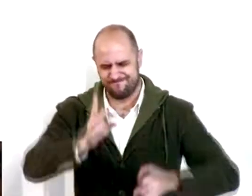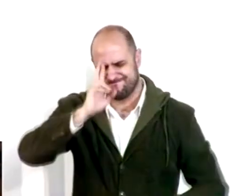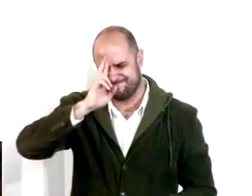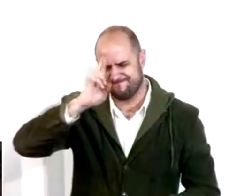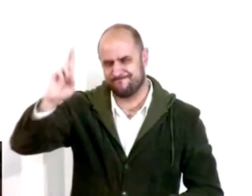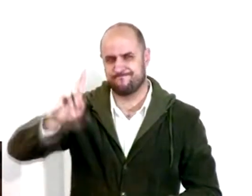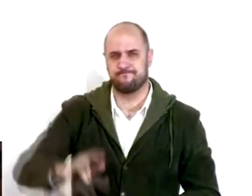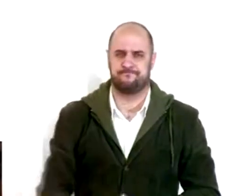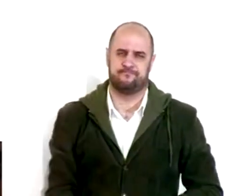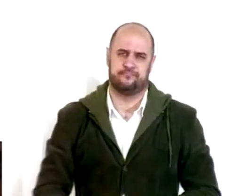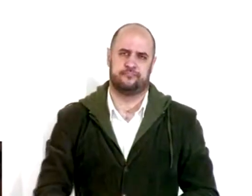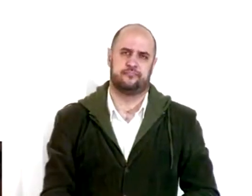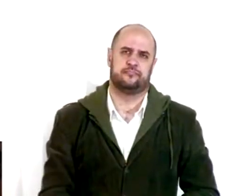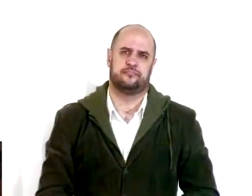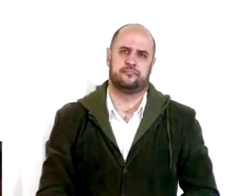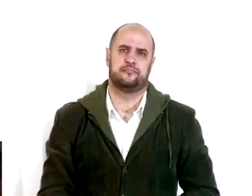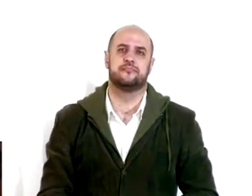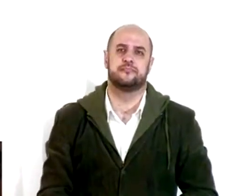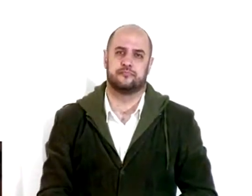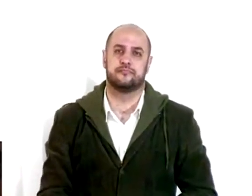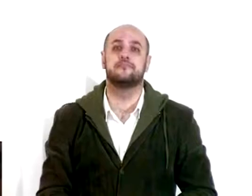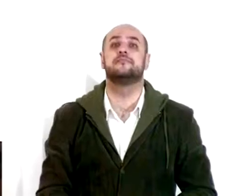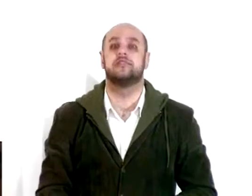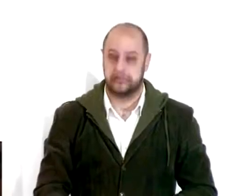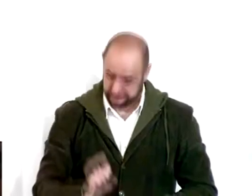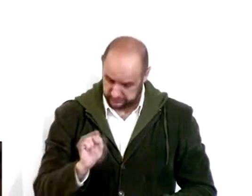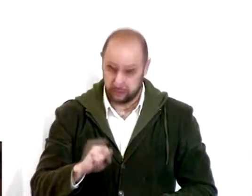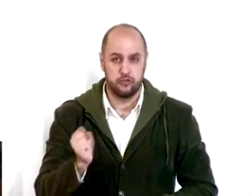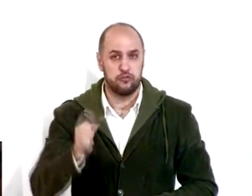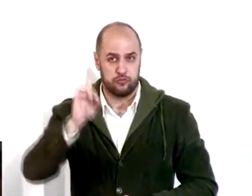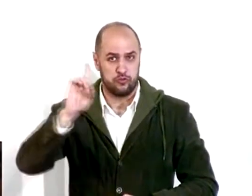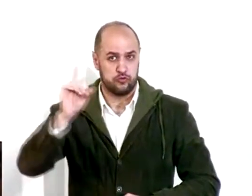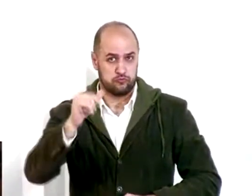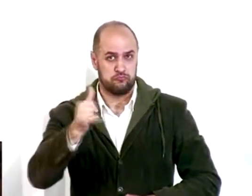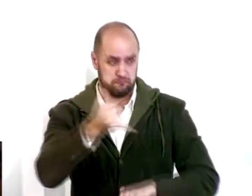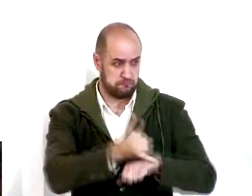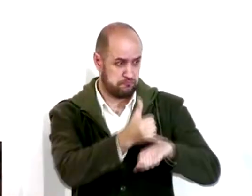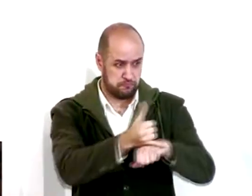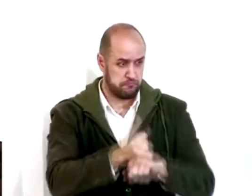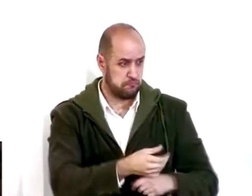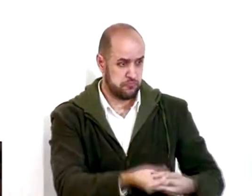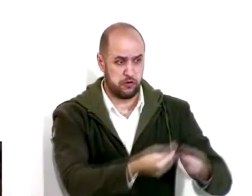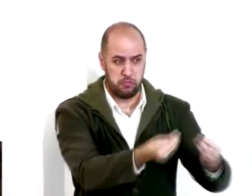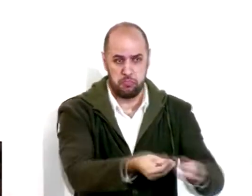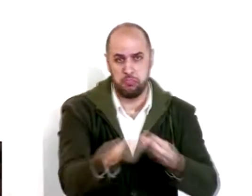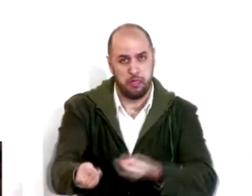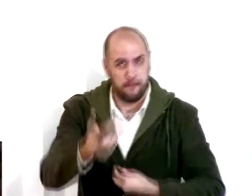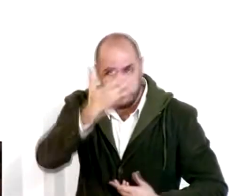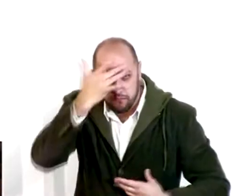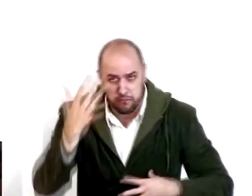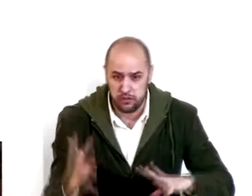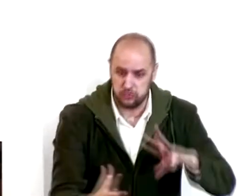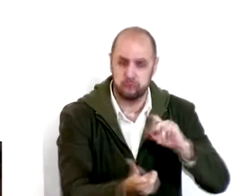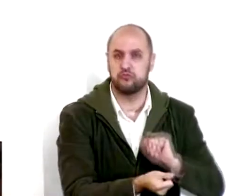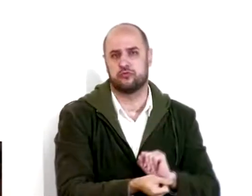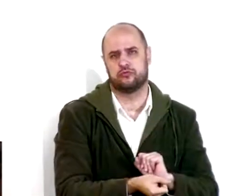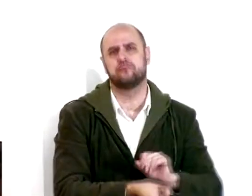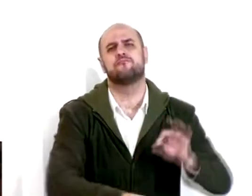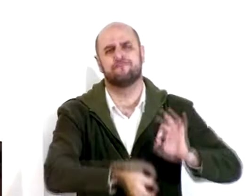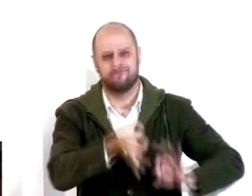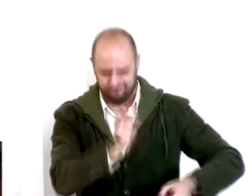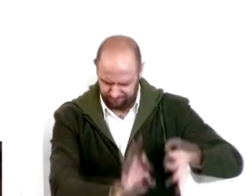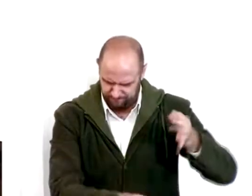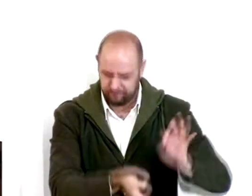Deus. Sim, Deus delega autoridade aos homens sobre a face da terra, sobre